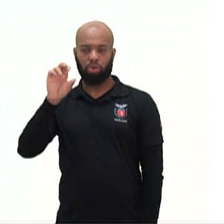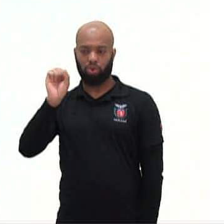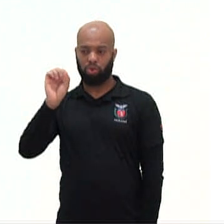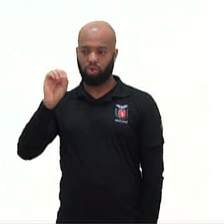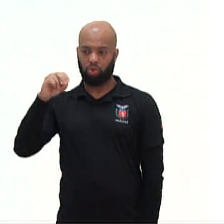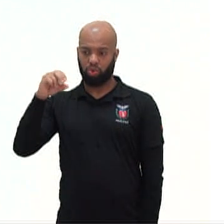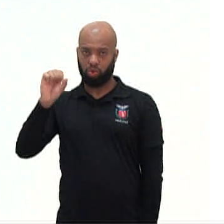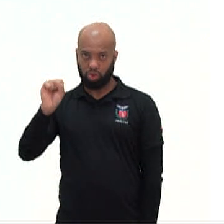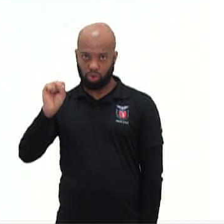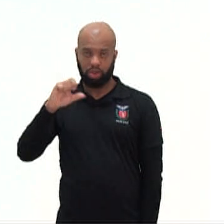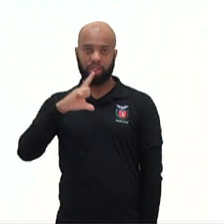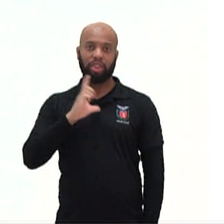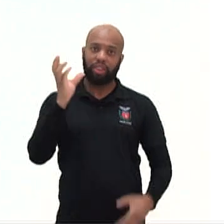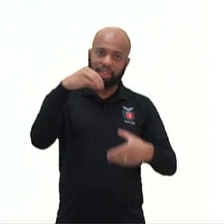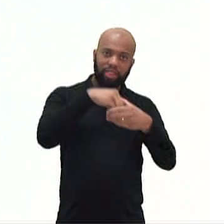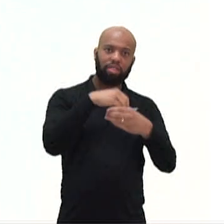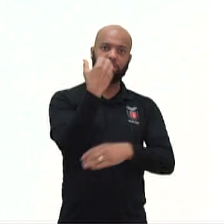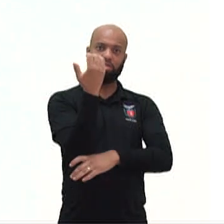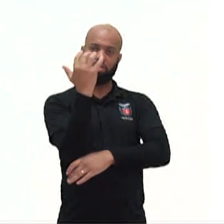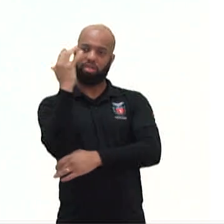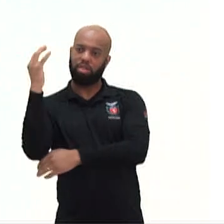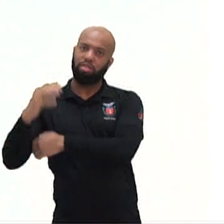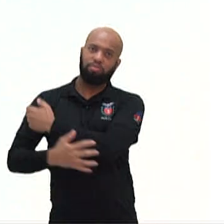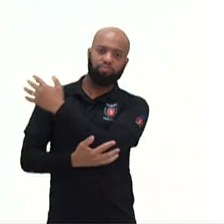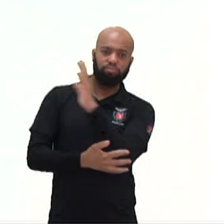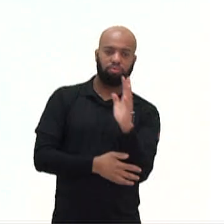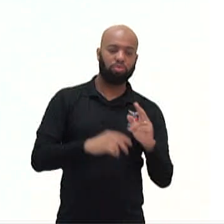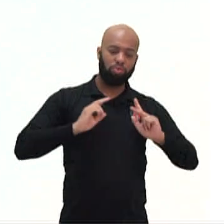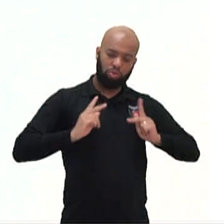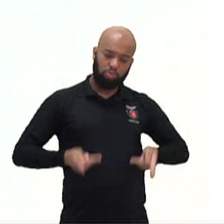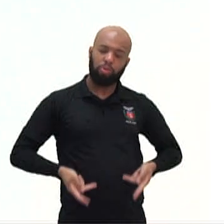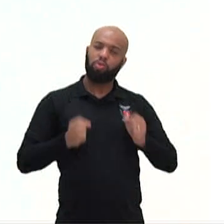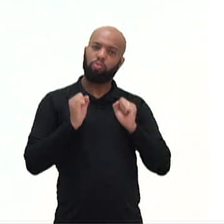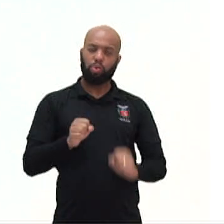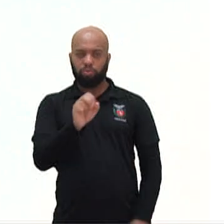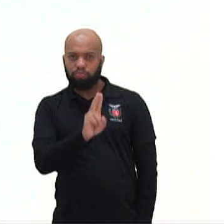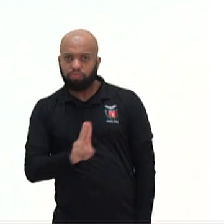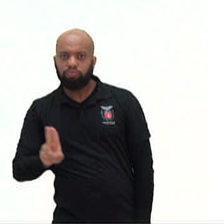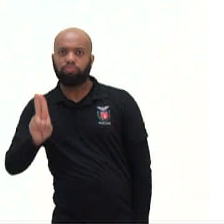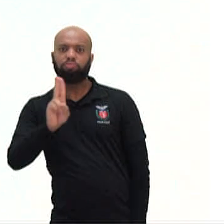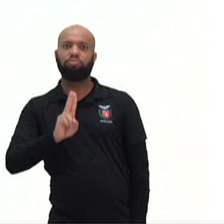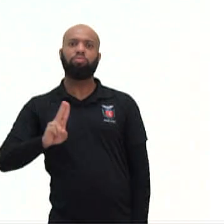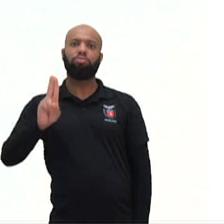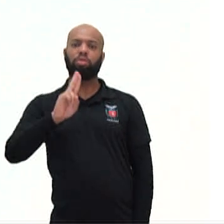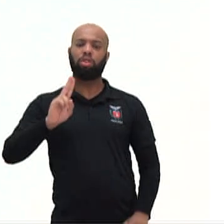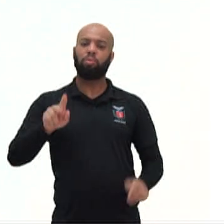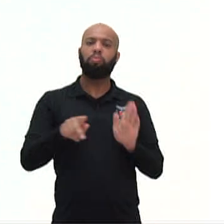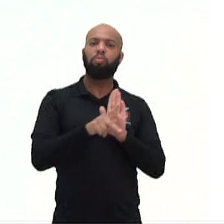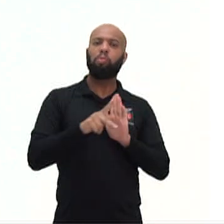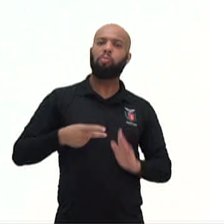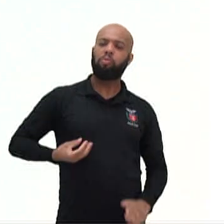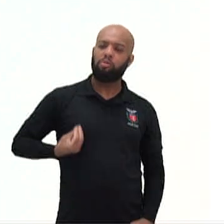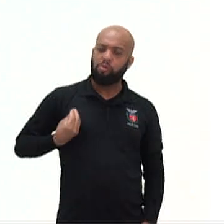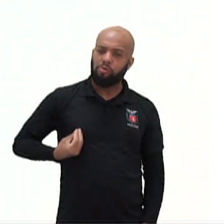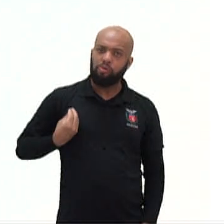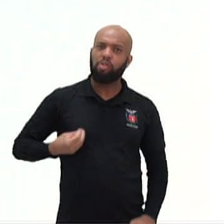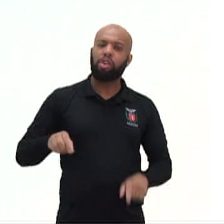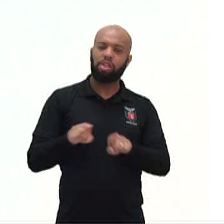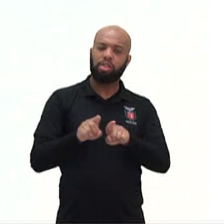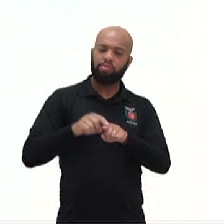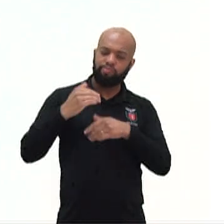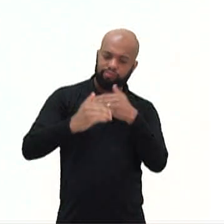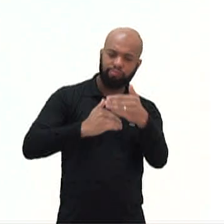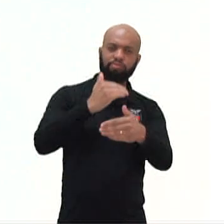existem na natureza que estão disponíveis para o ser humano. E o ser humano acaba utilizando para sua sobrevivência e